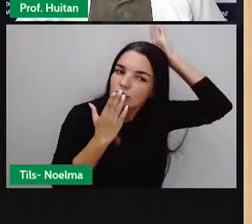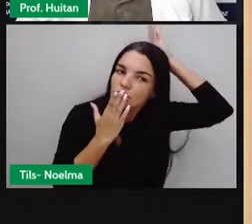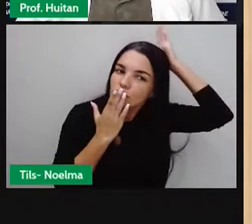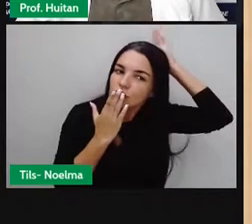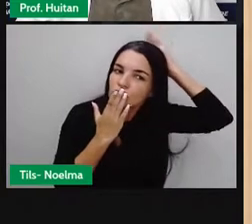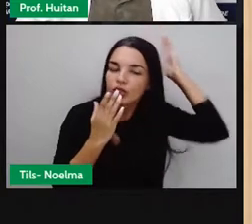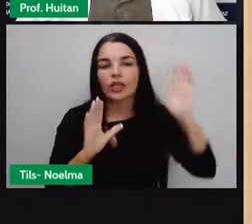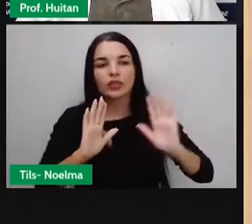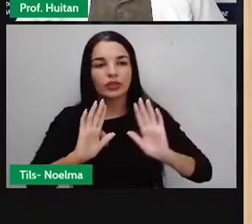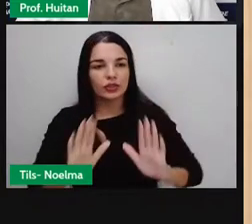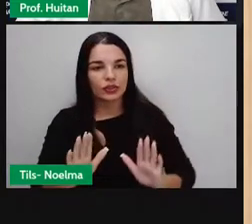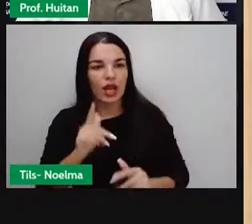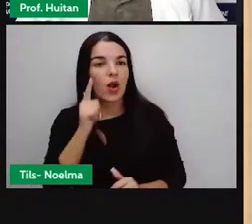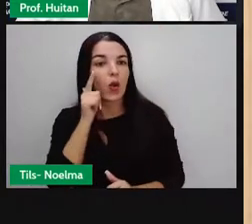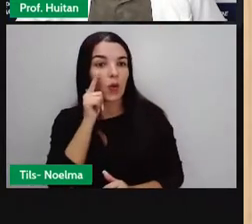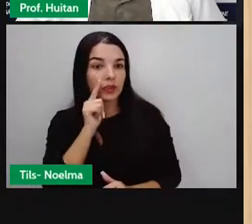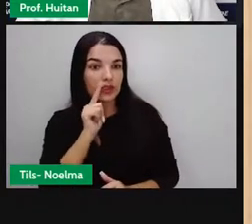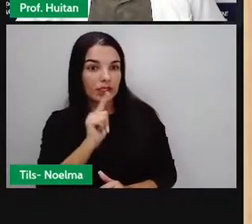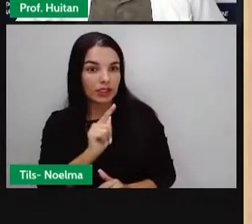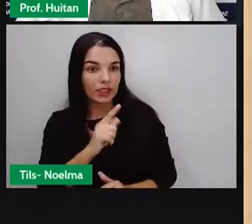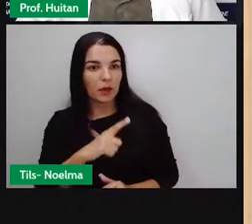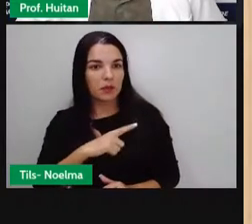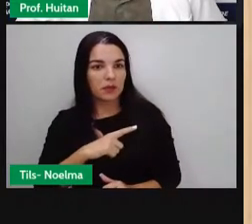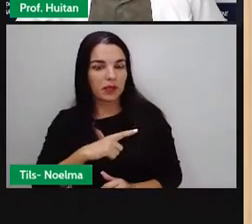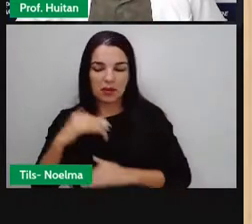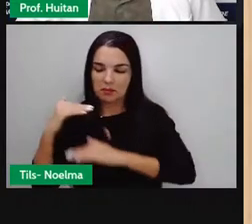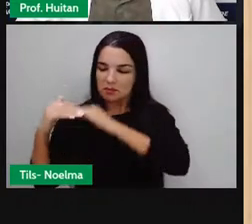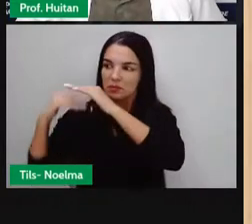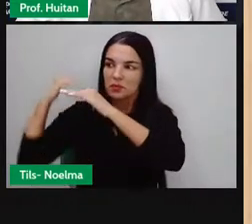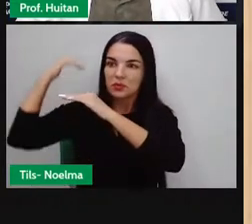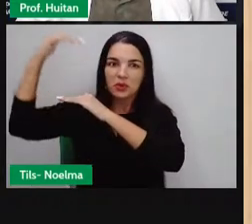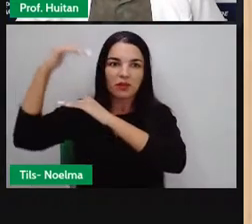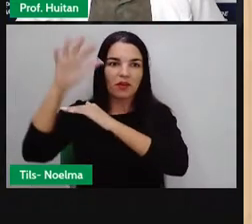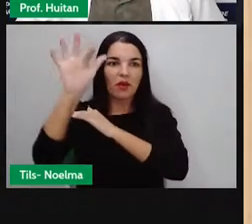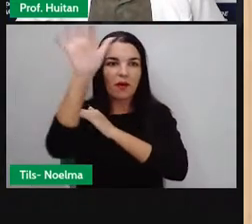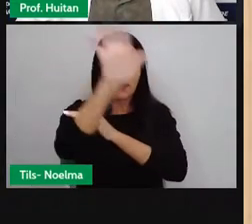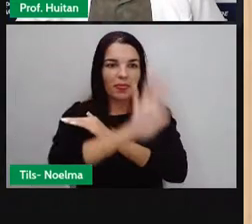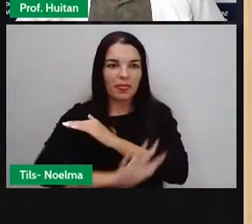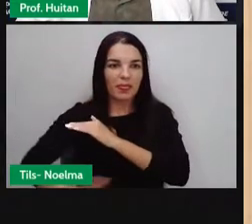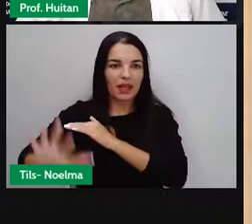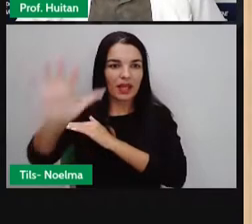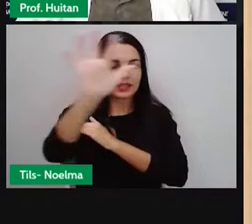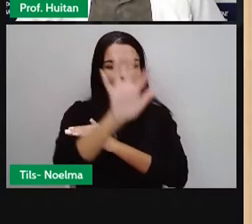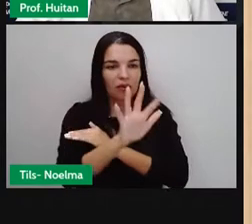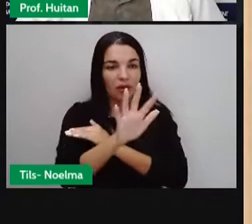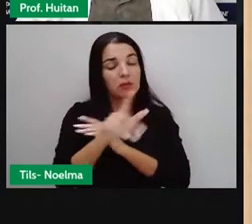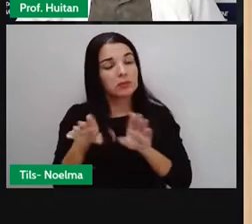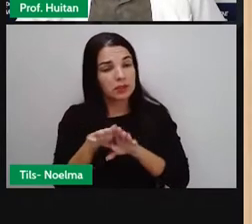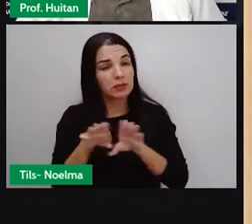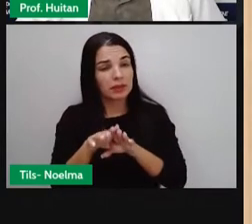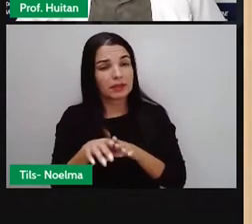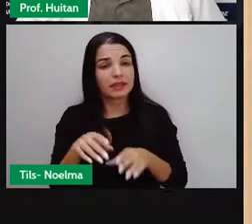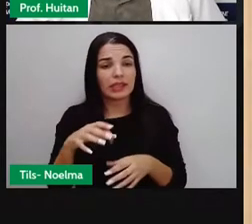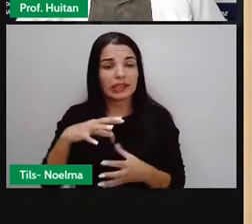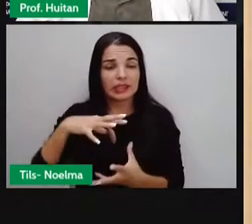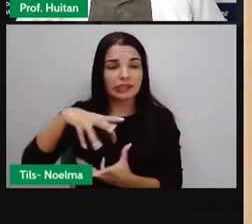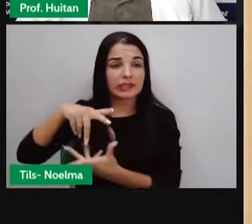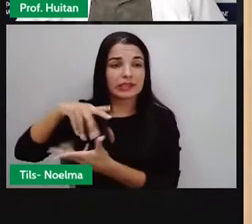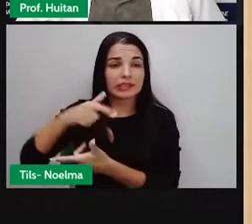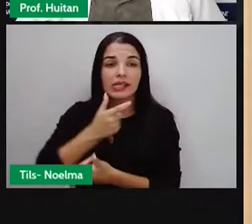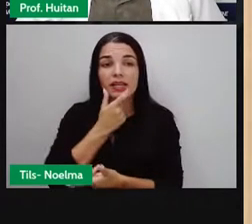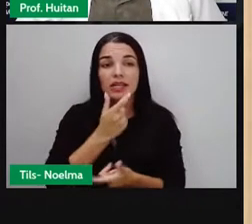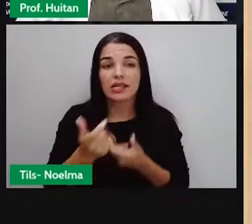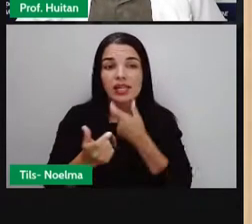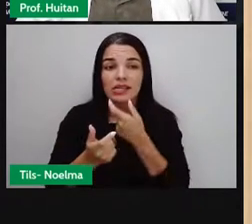brasileiros que já ganharam prestígio em nível nacional e, quiçá, internacional também. Eu